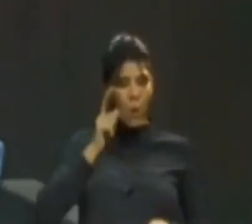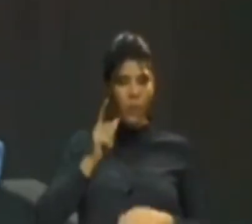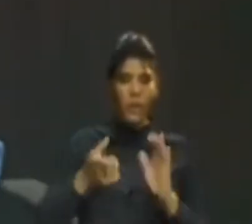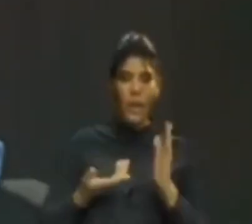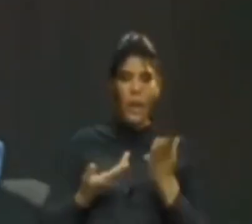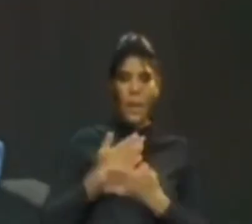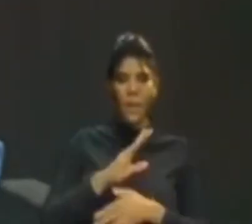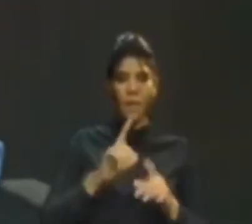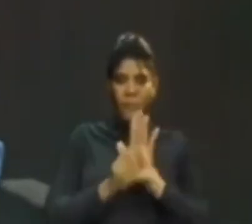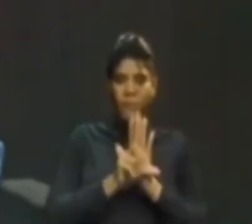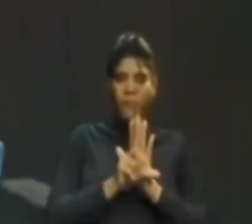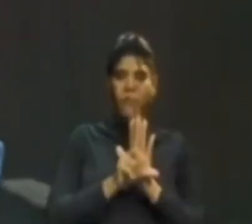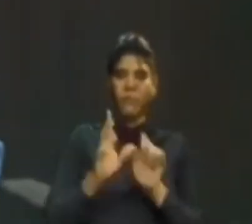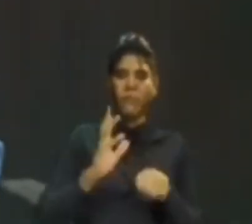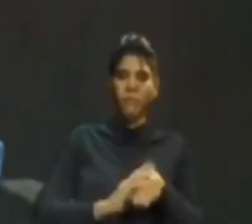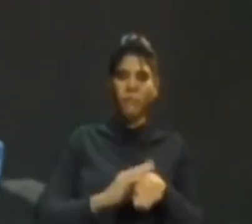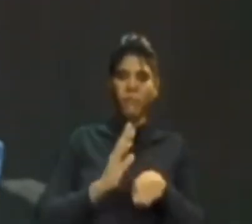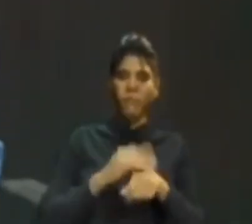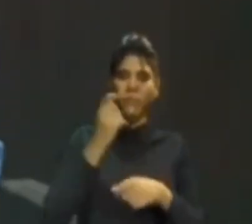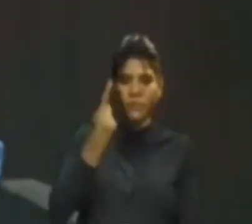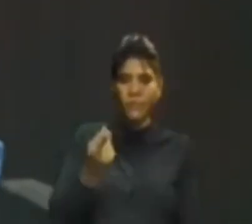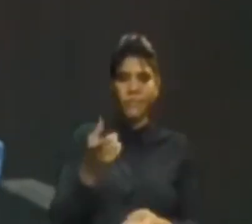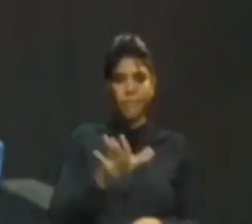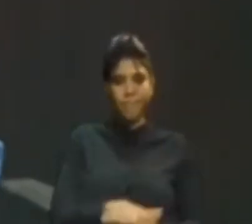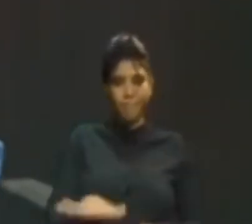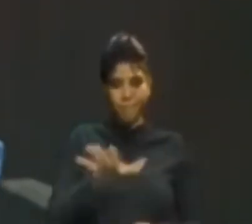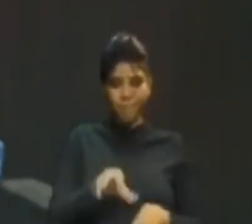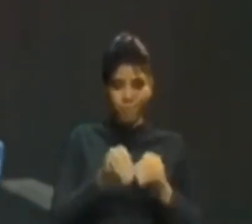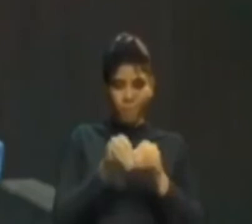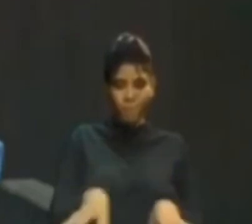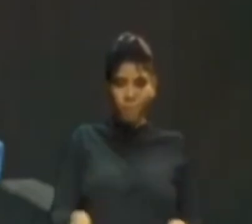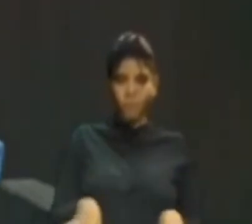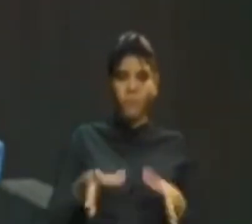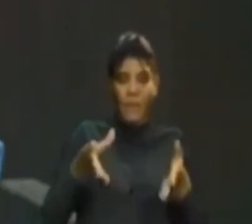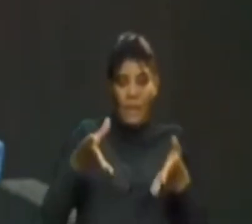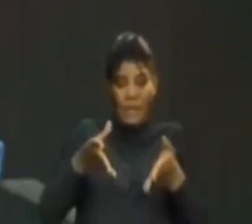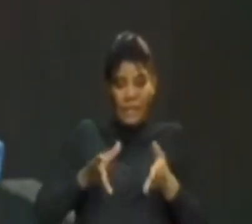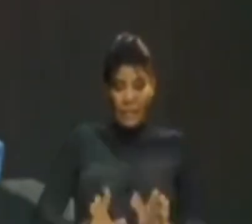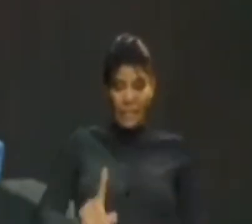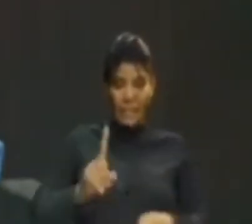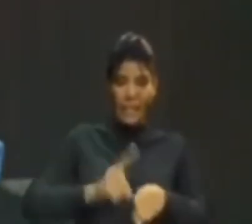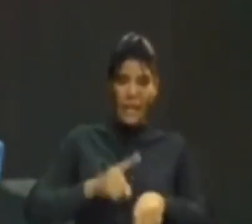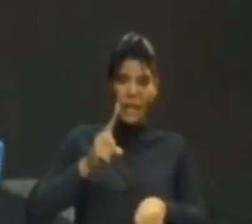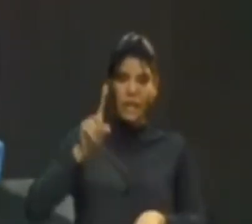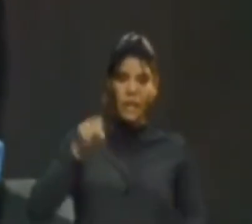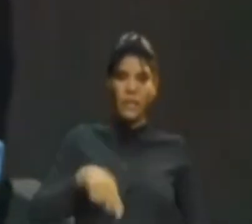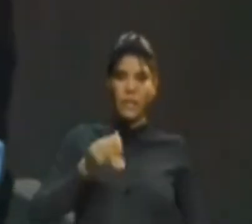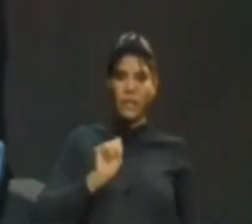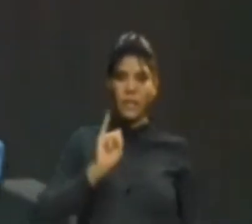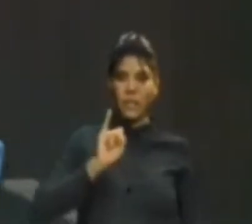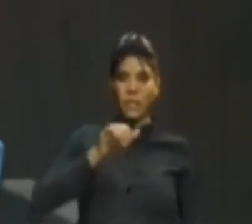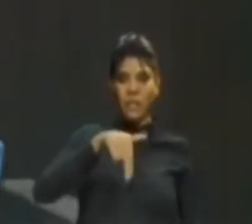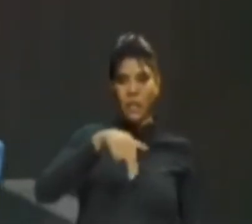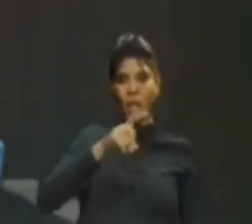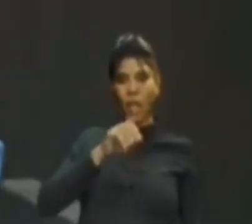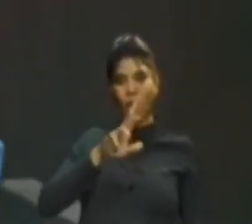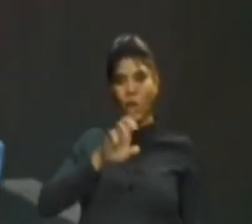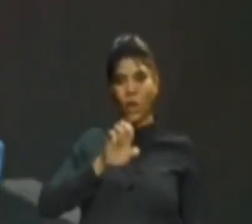uma doença rara que acomete sobretudo fetos e crianças logo após o parto que a síndrome de edward que ainda